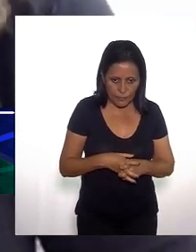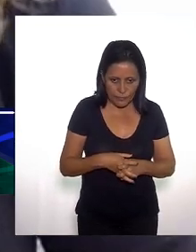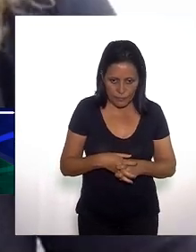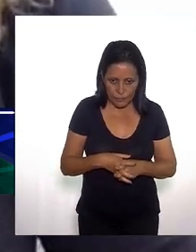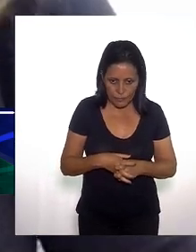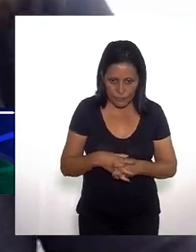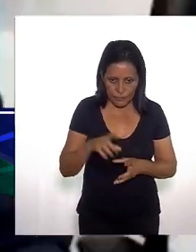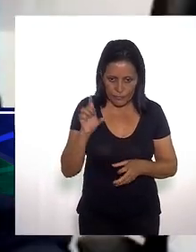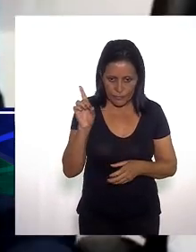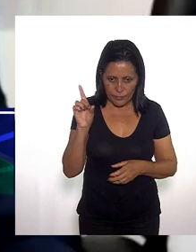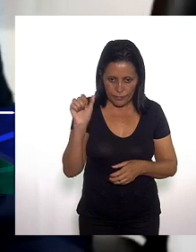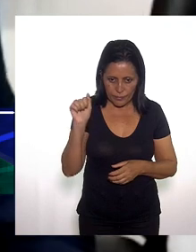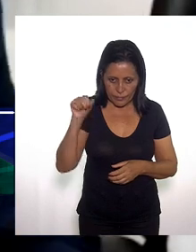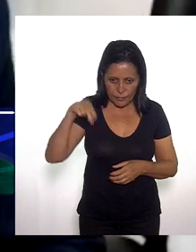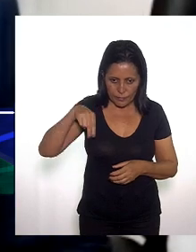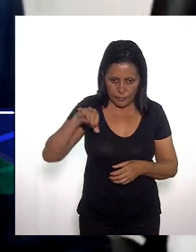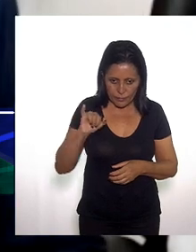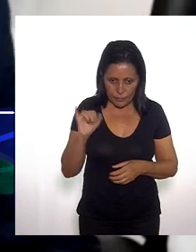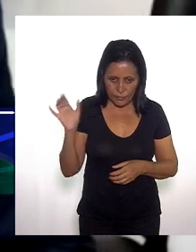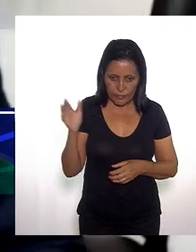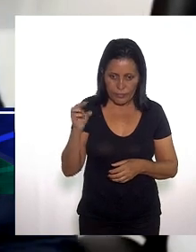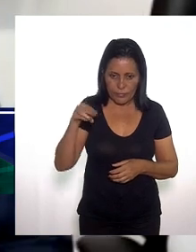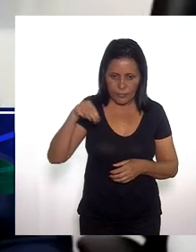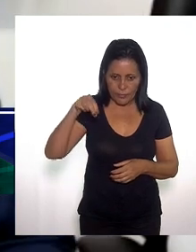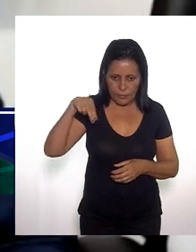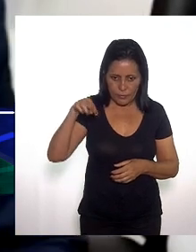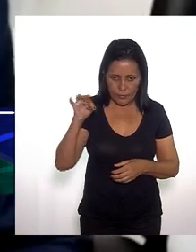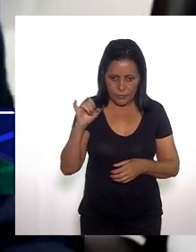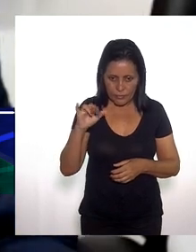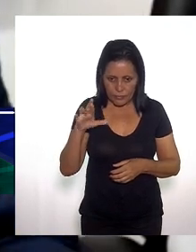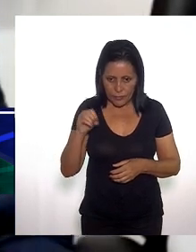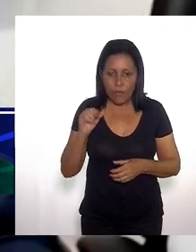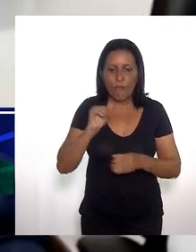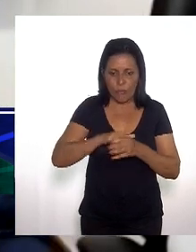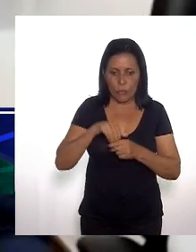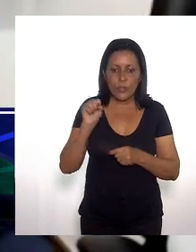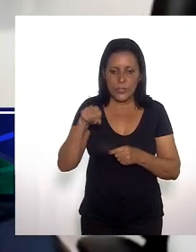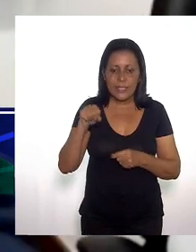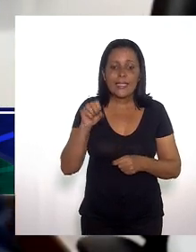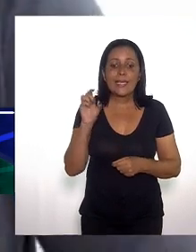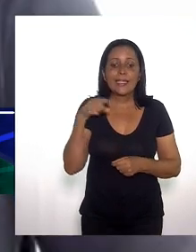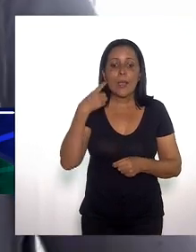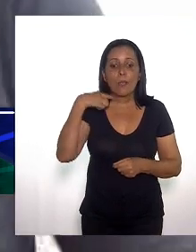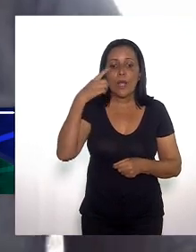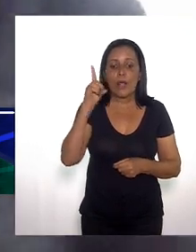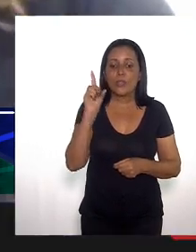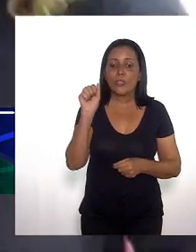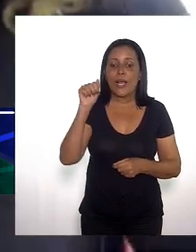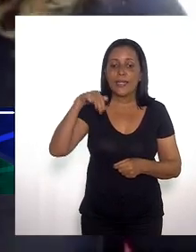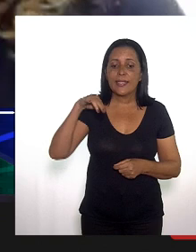Deputada Dani Monteiro, Dani Monteiro votou sim. Deputado Daniel Librelon.